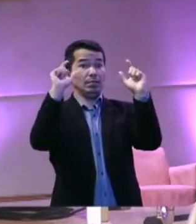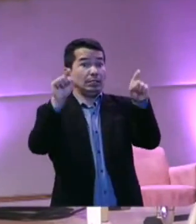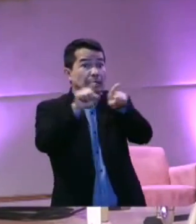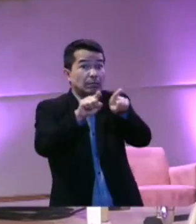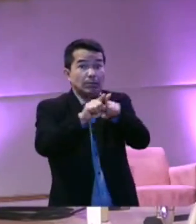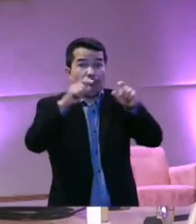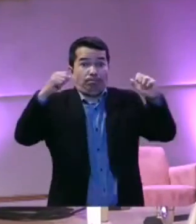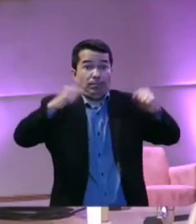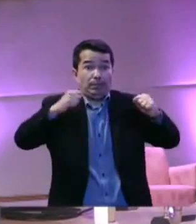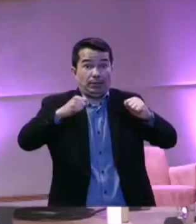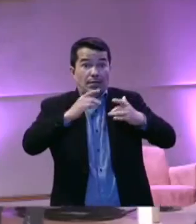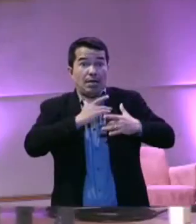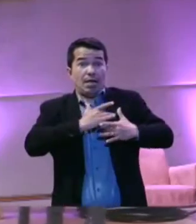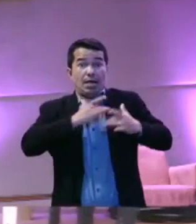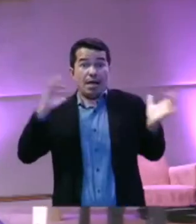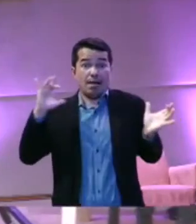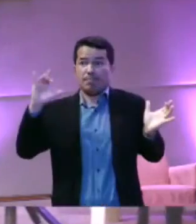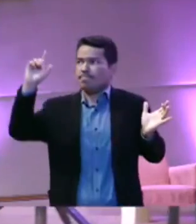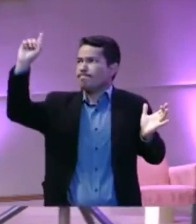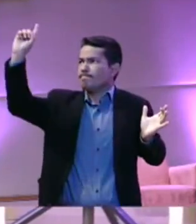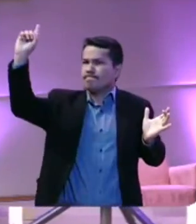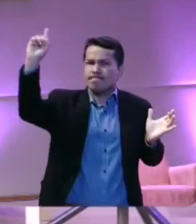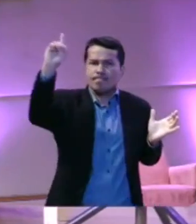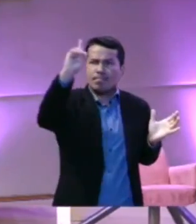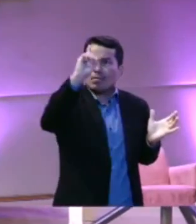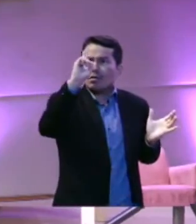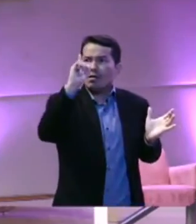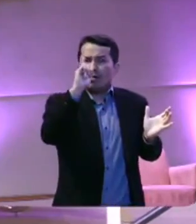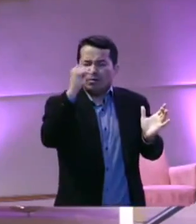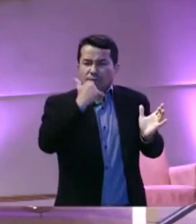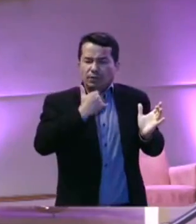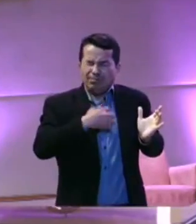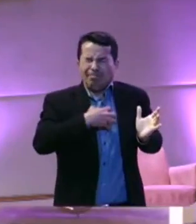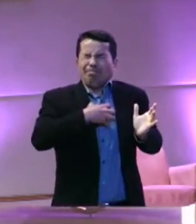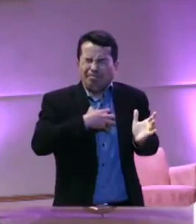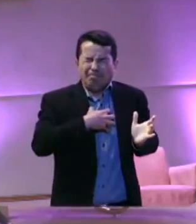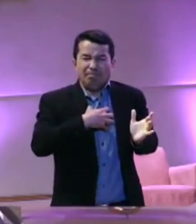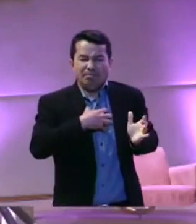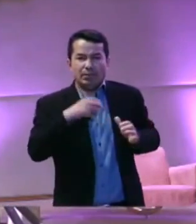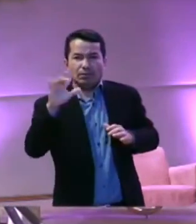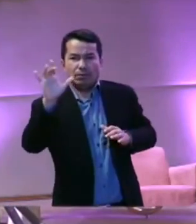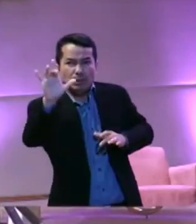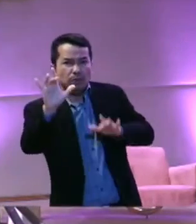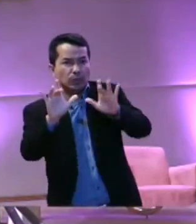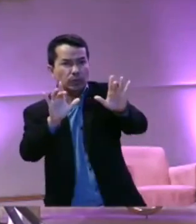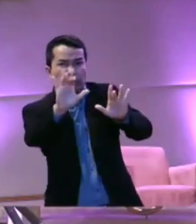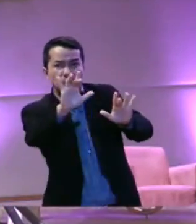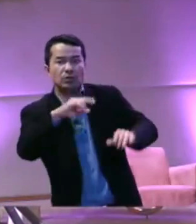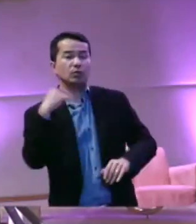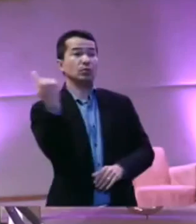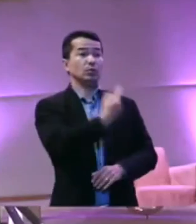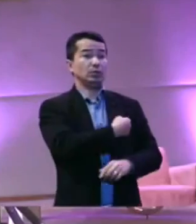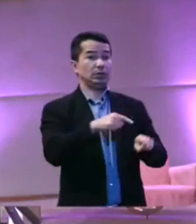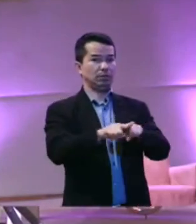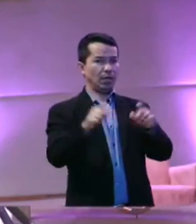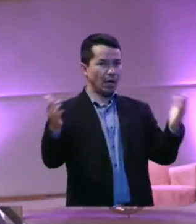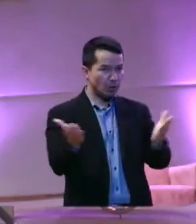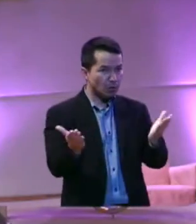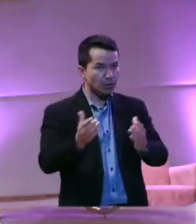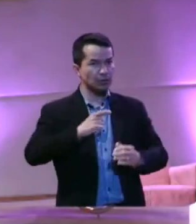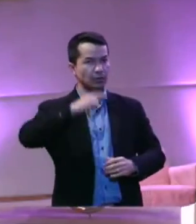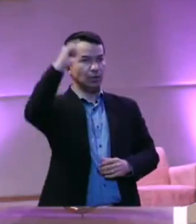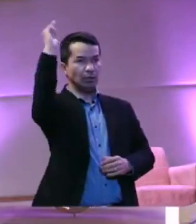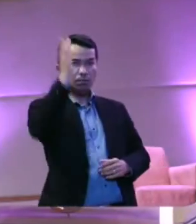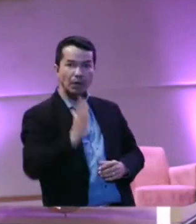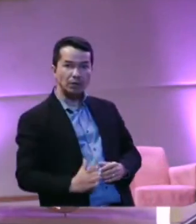nós entendermos que esse tempo de manifestação de Deus está sendo derramado sobre nós como nação, como igreja,